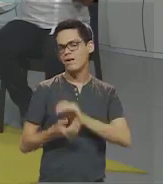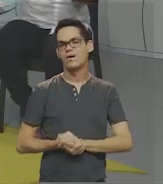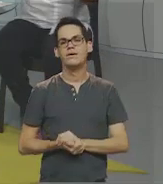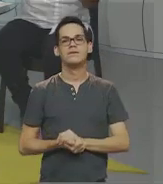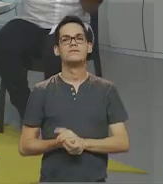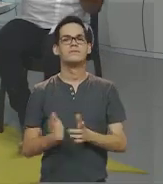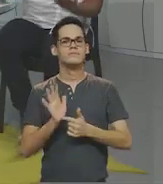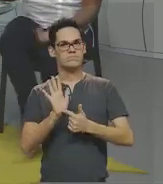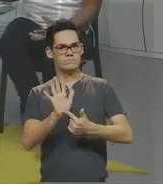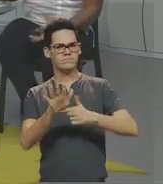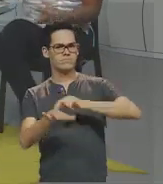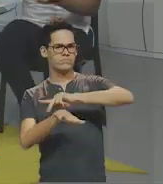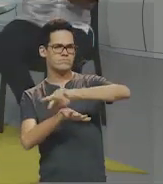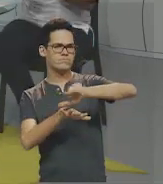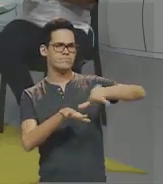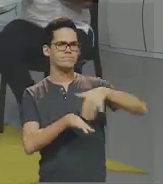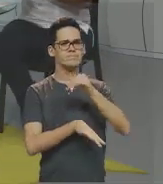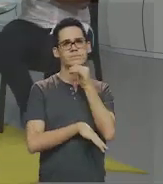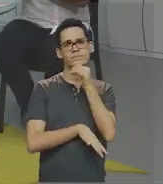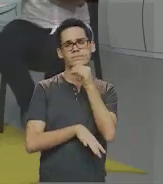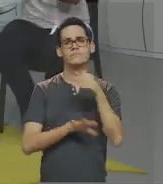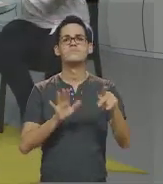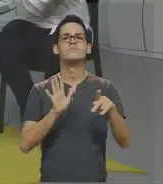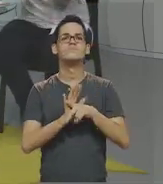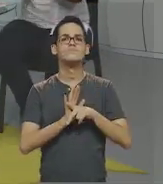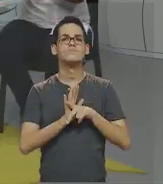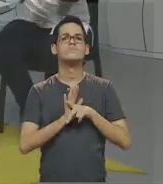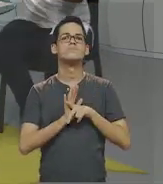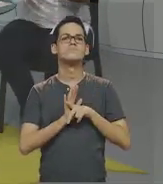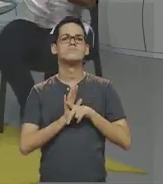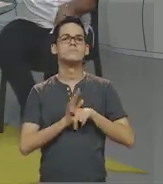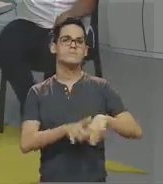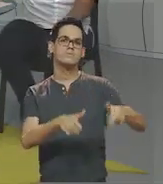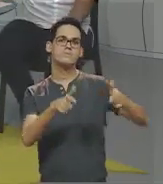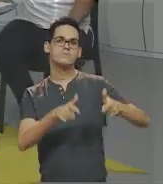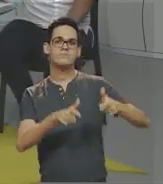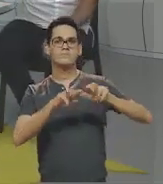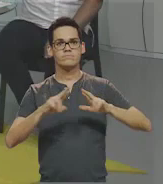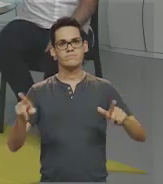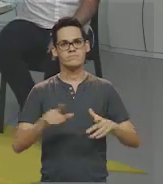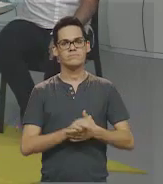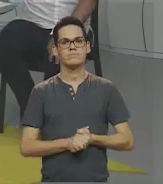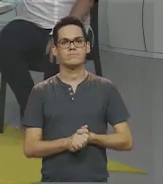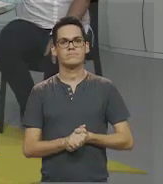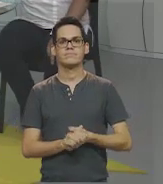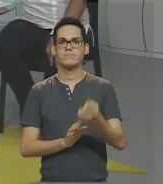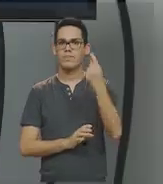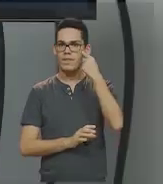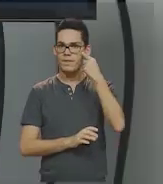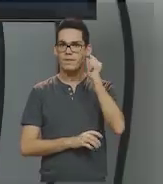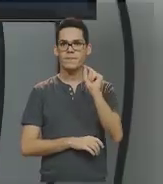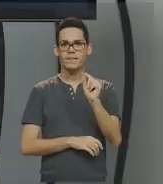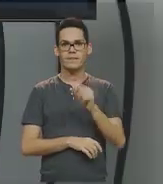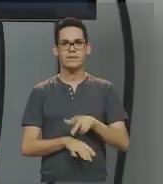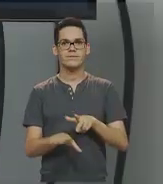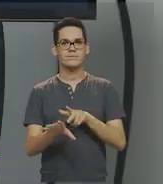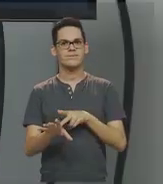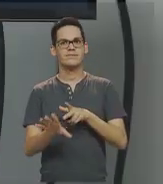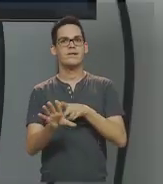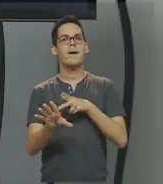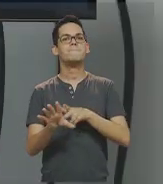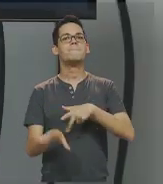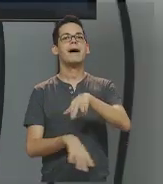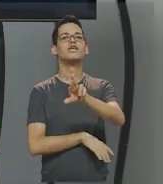Angélica trouxe aqui vários exemplos dessas danças em lugares muito diferentes. Então, se a gente pensar no passinho do romano,